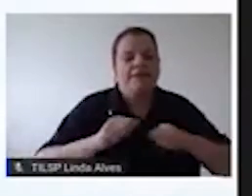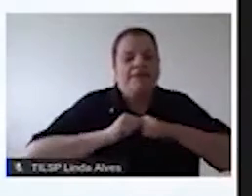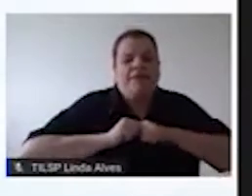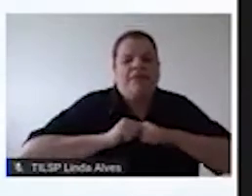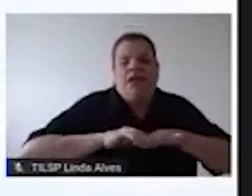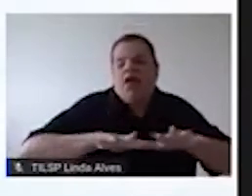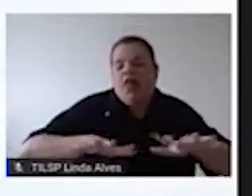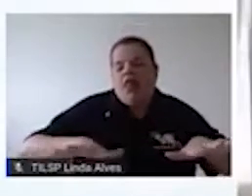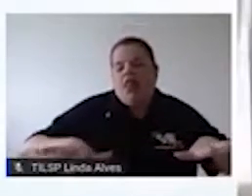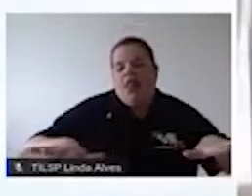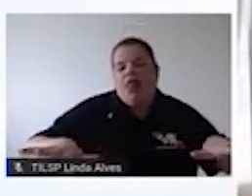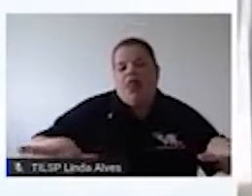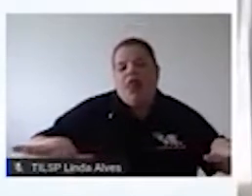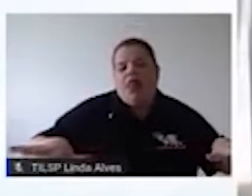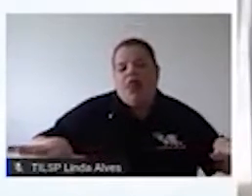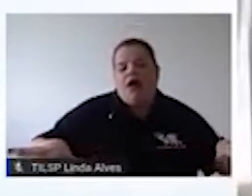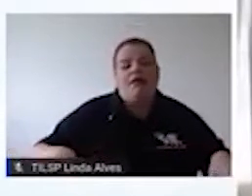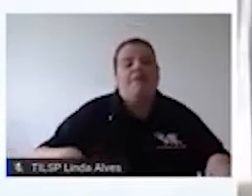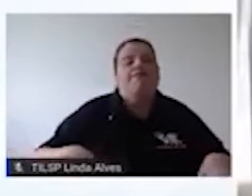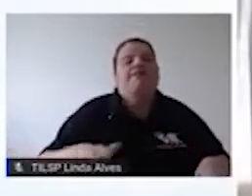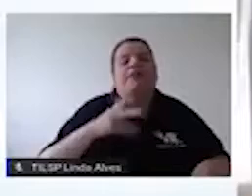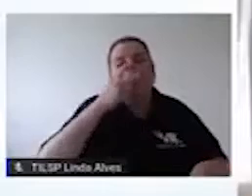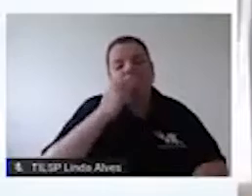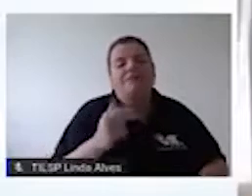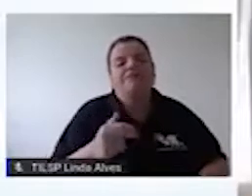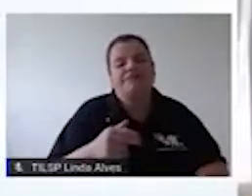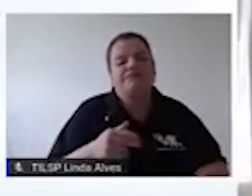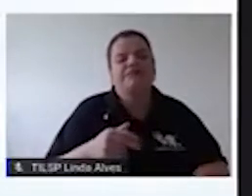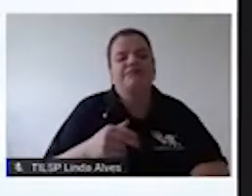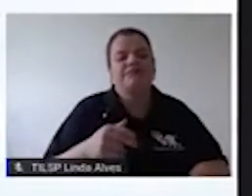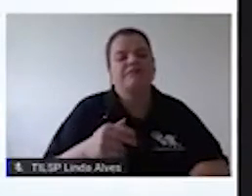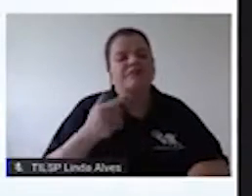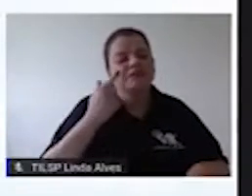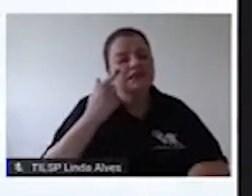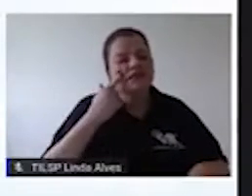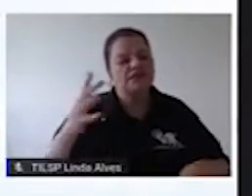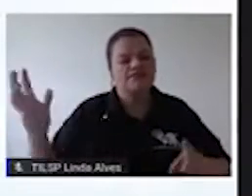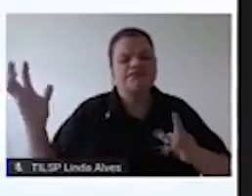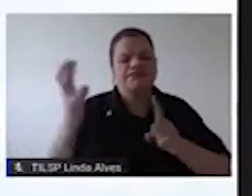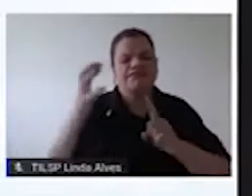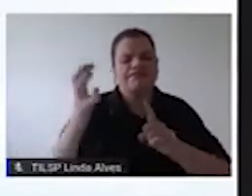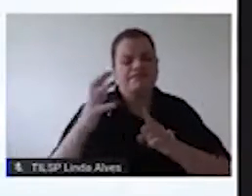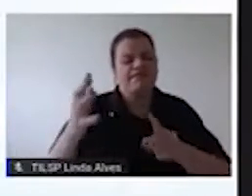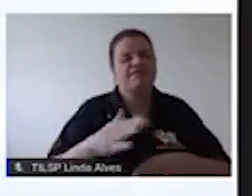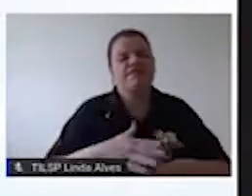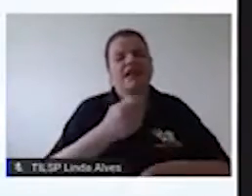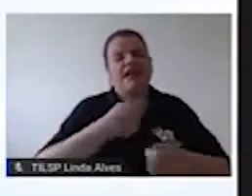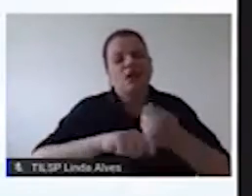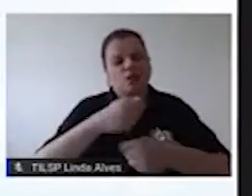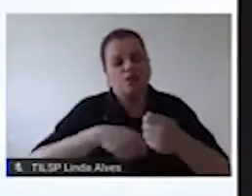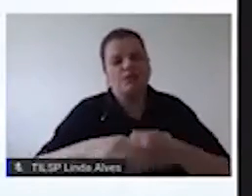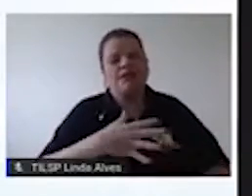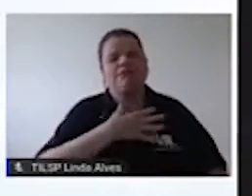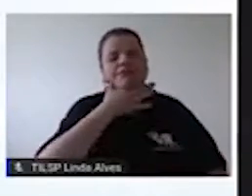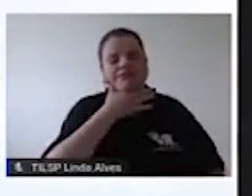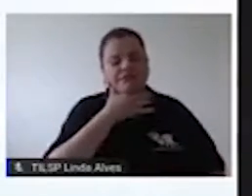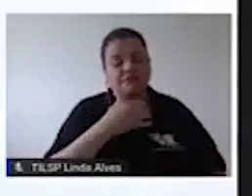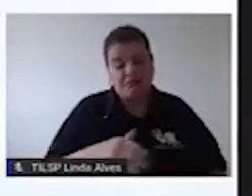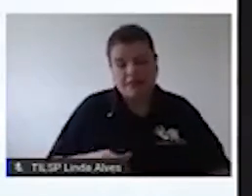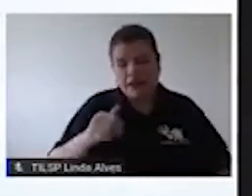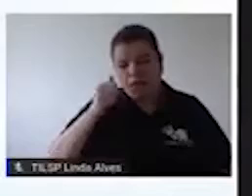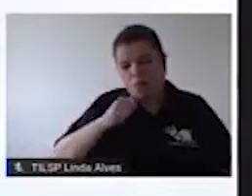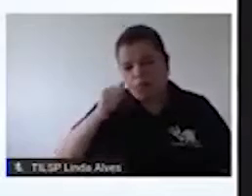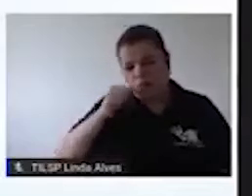proliferação, né? Sim. Pandêmica mesmo, ela tem um impacto direto na economia. Essa mulher, quando ela